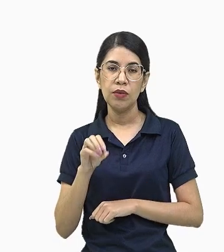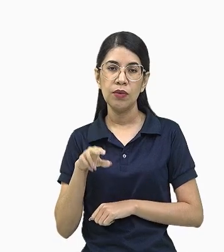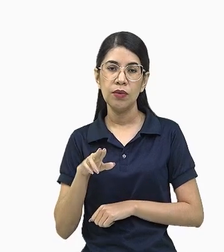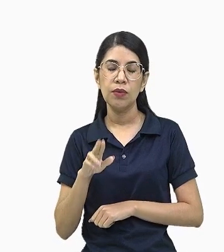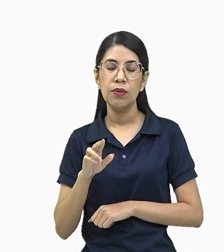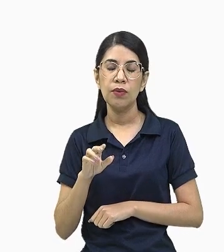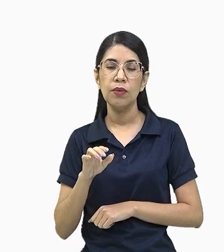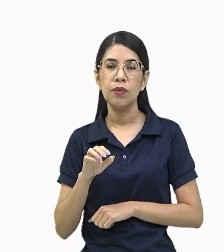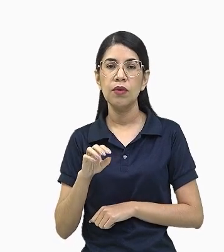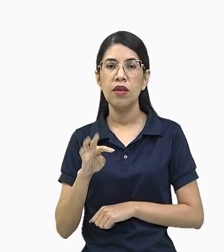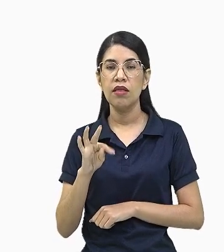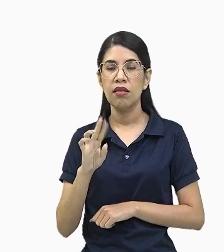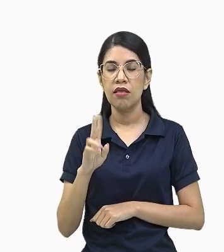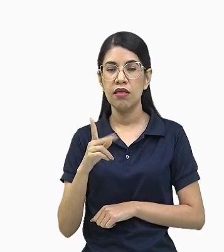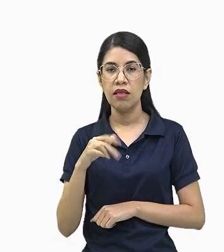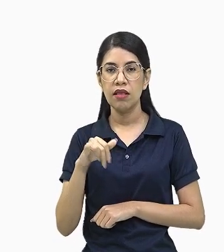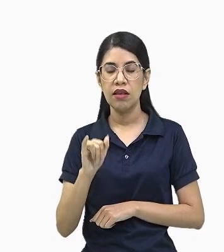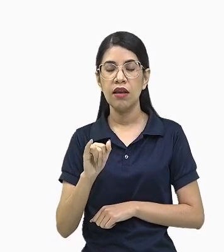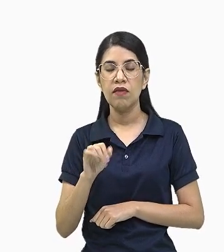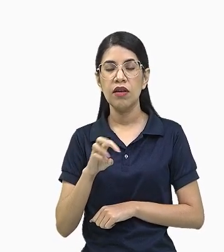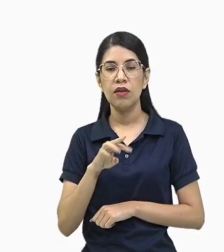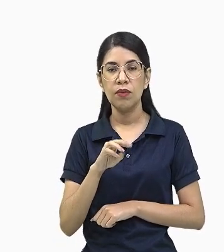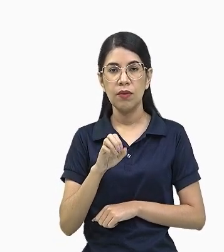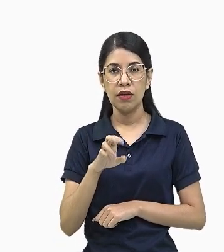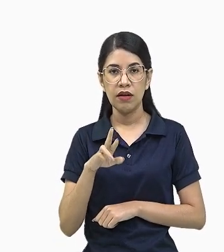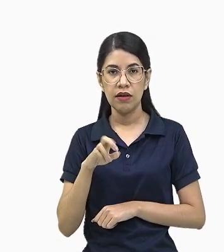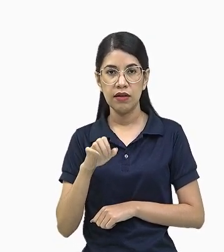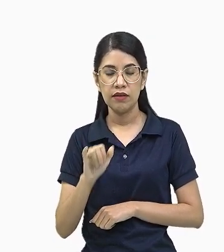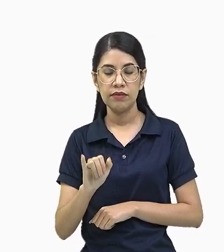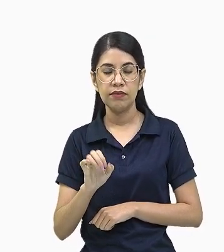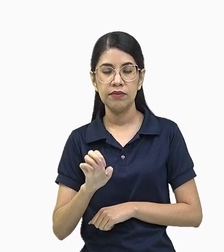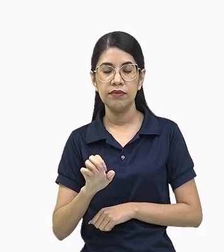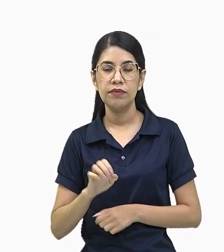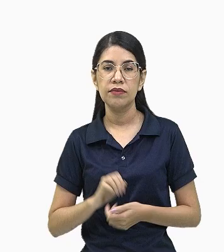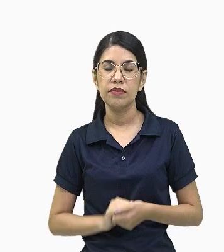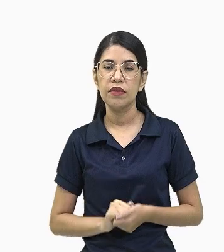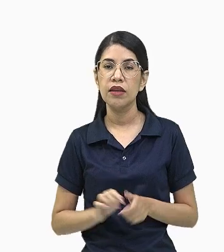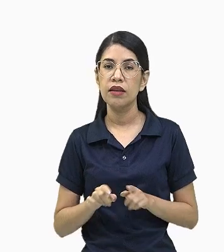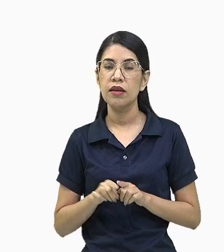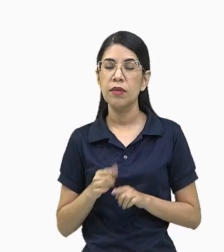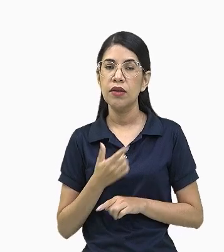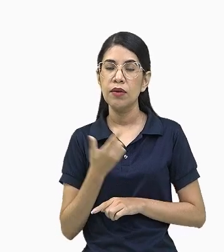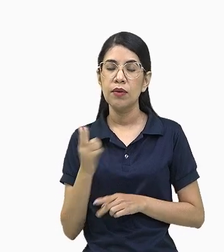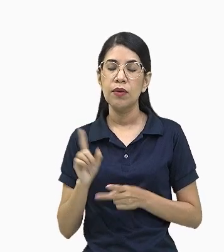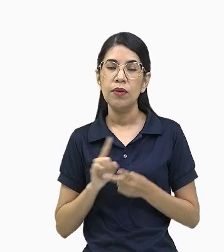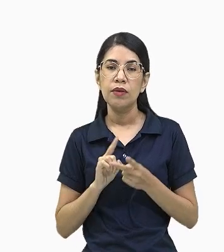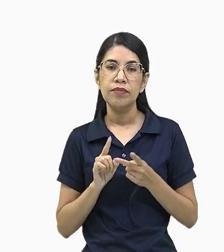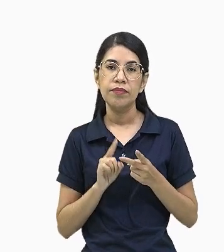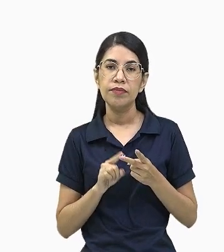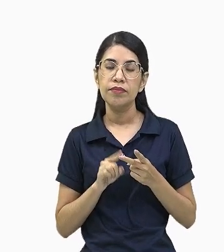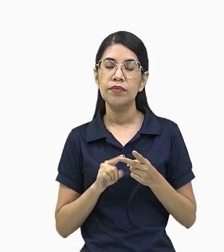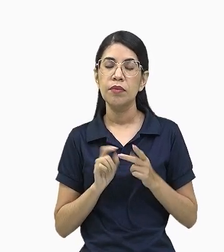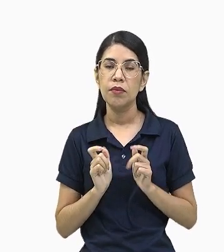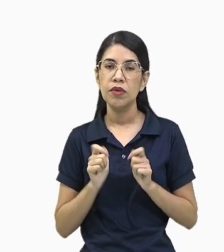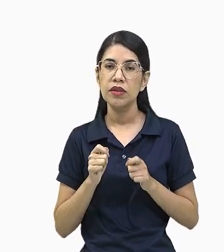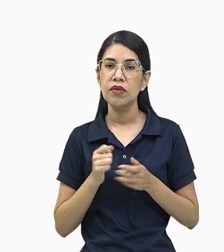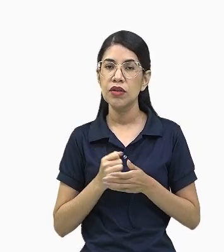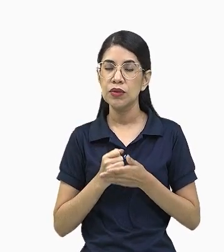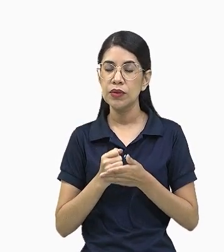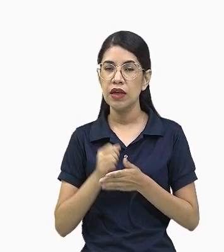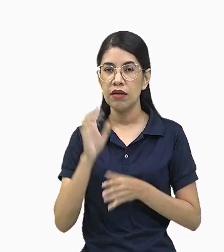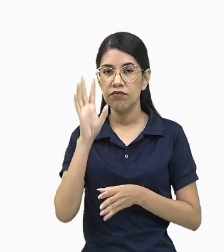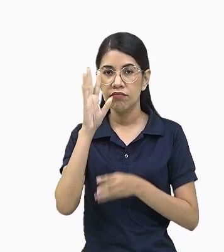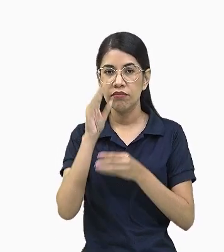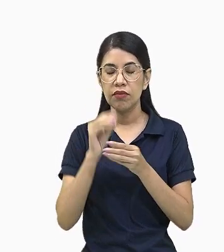utilizar o were, ok? Então, tem um outro aspecto que ajuda a gente a matar a